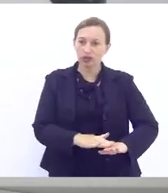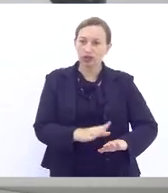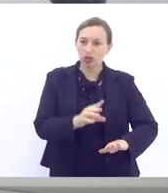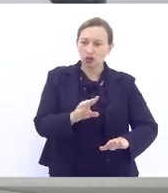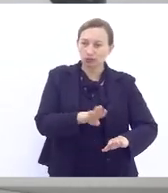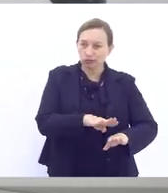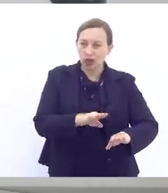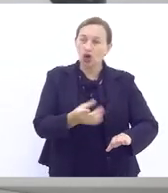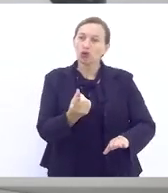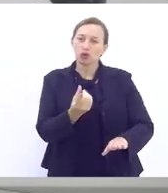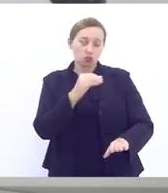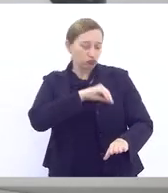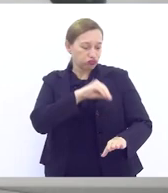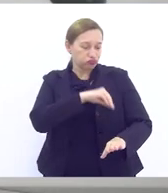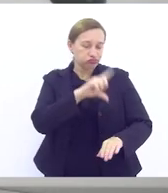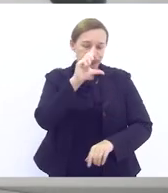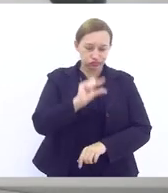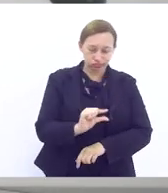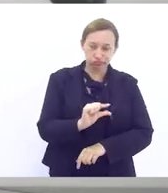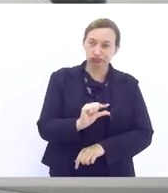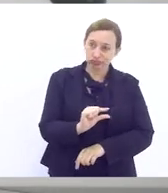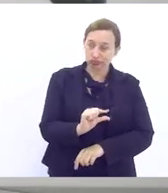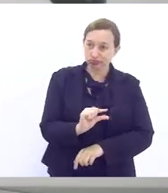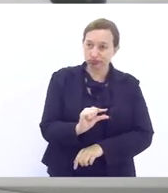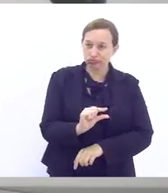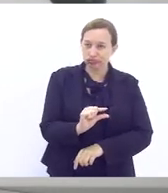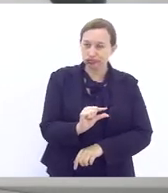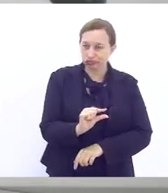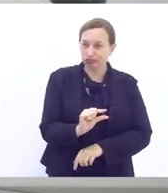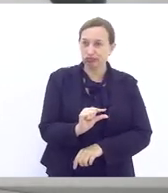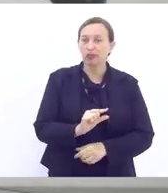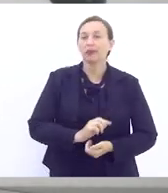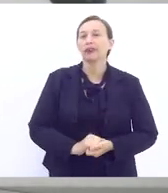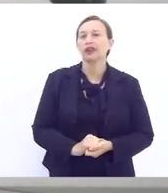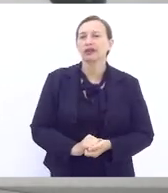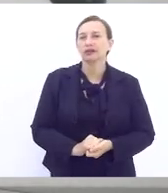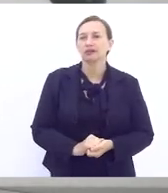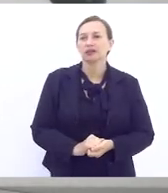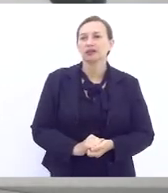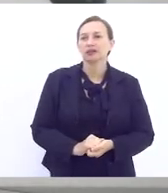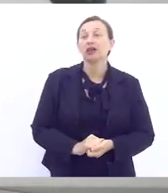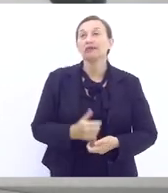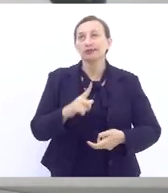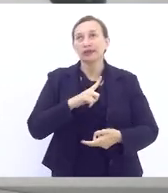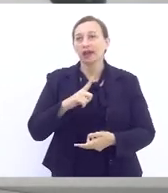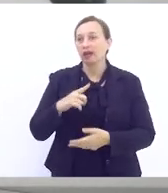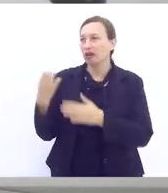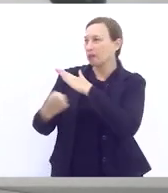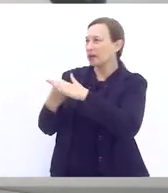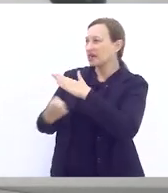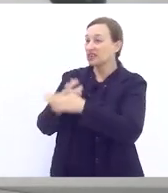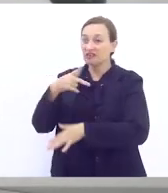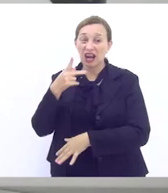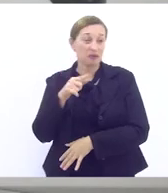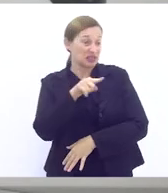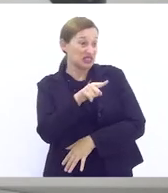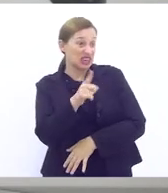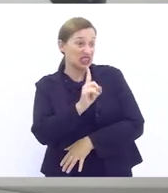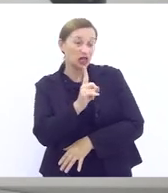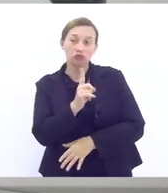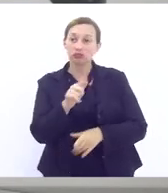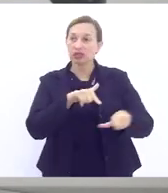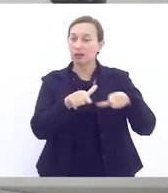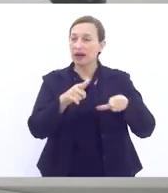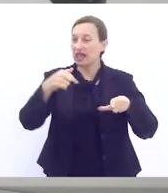ganhar um salário de salário mínimo tem muita empresa que ele não é não trabalha